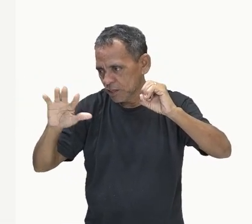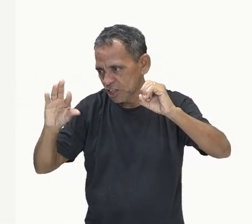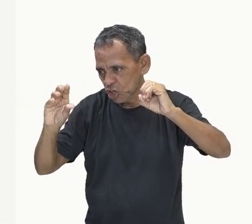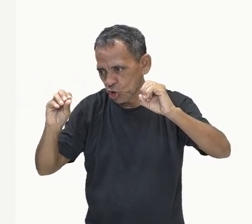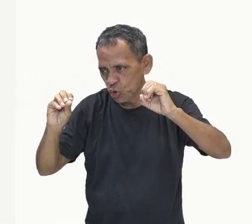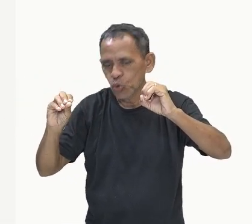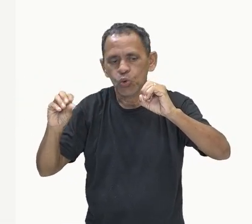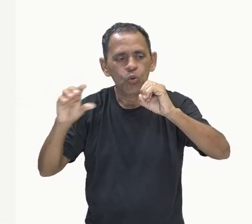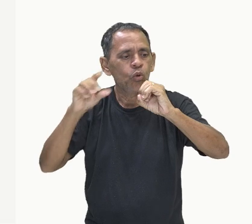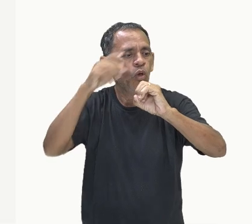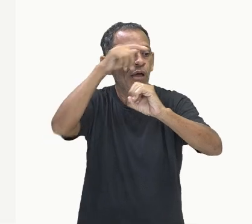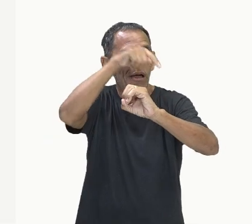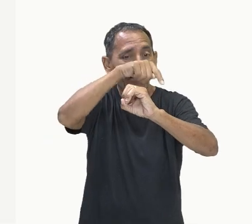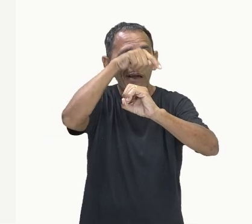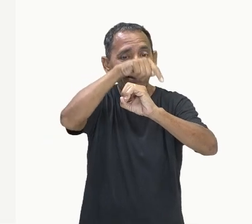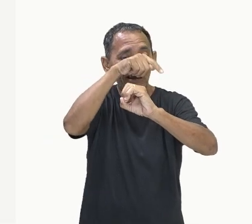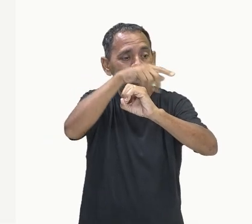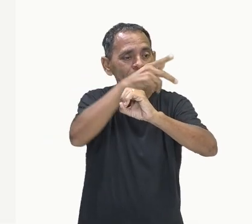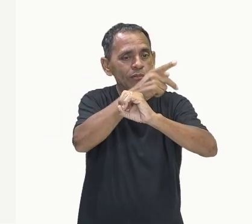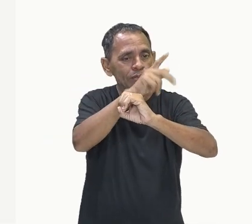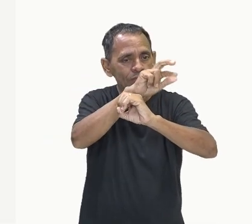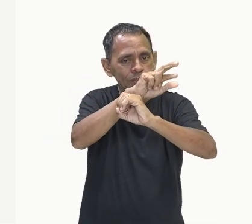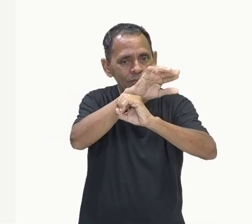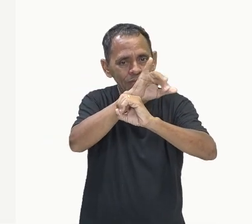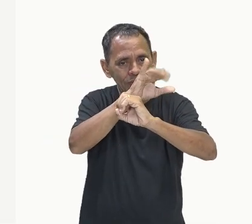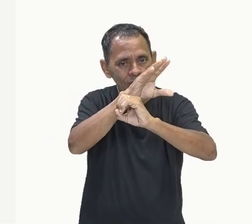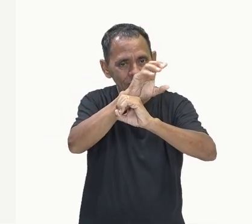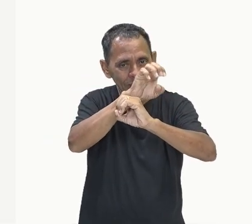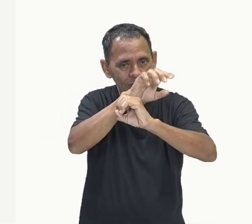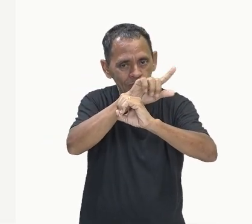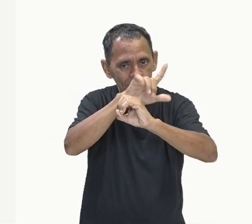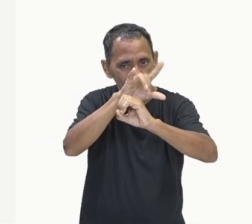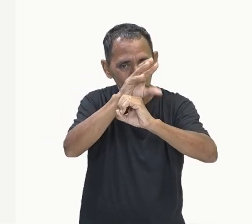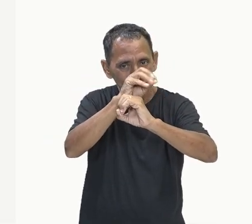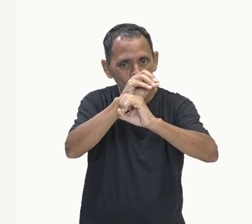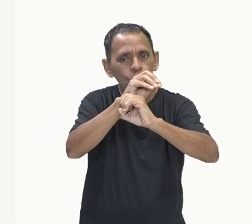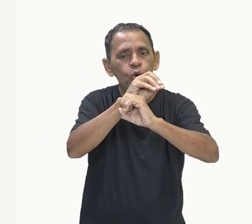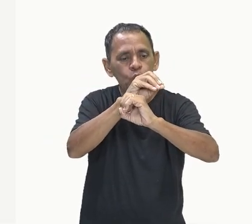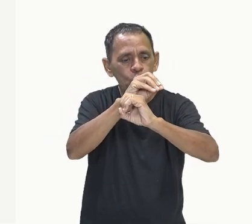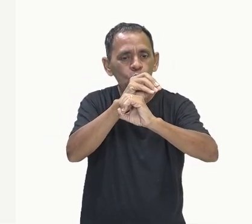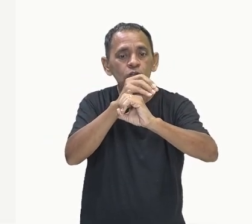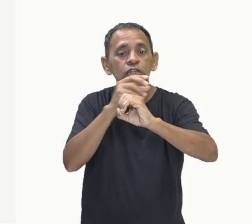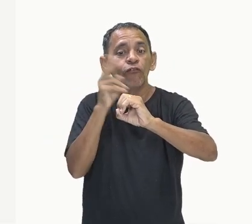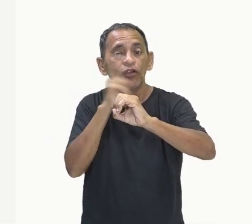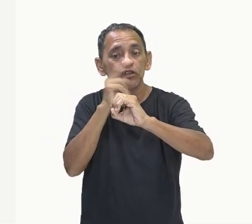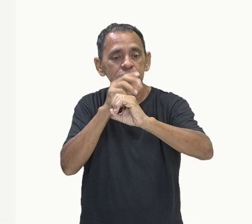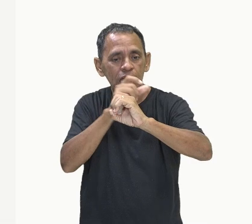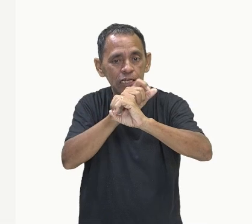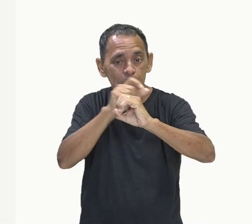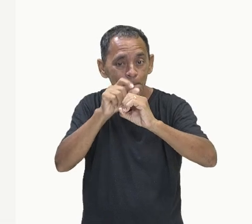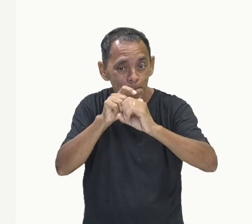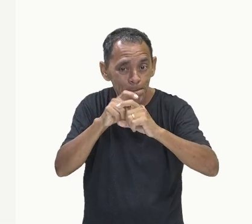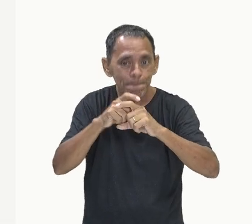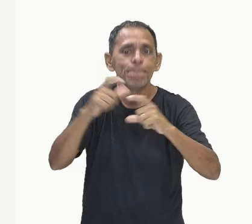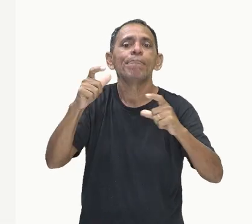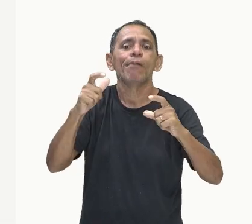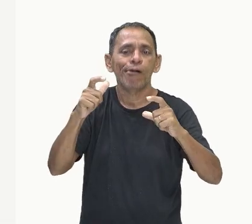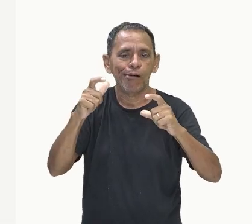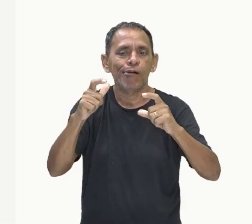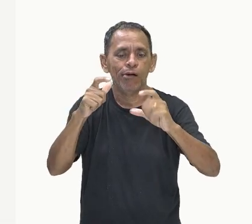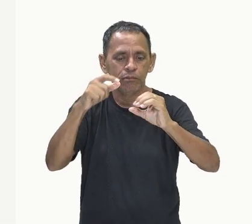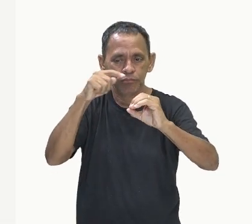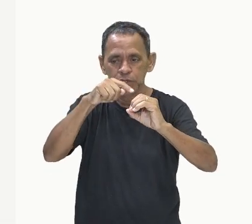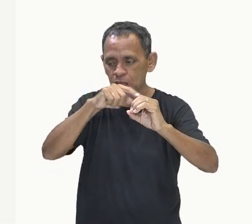dele aumenta. A velocidade do planeta no periélio é maior que a velocidade do planeta no afélio. E